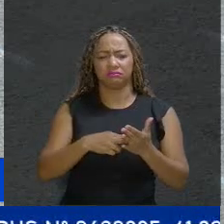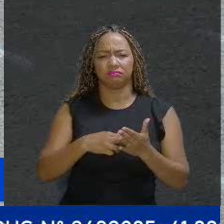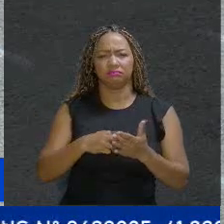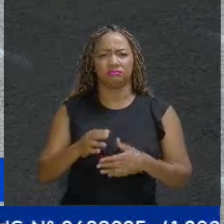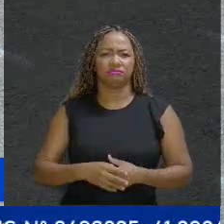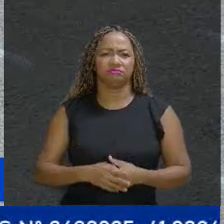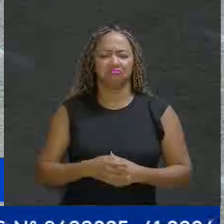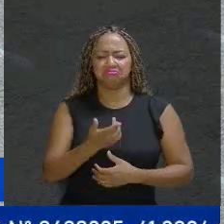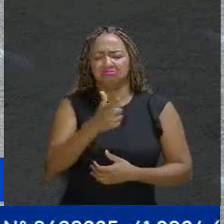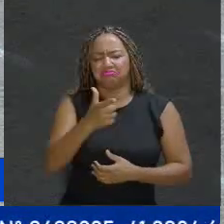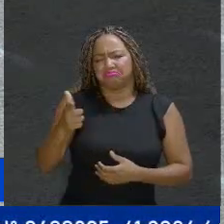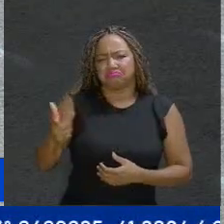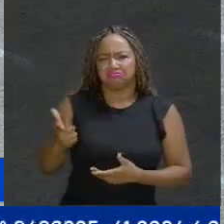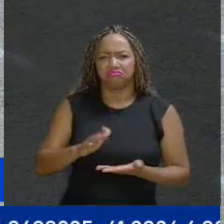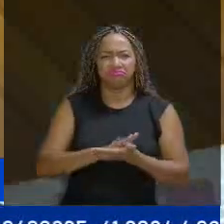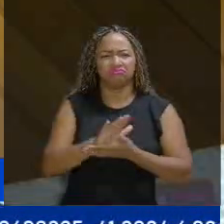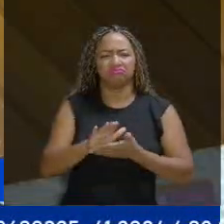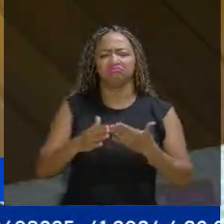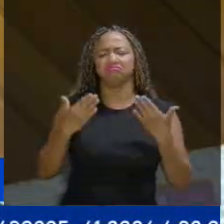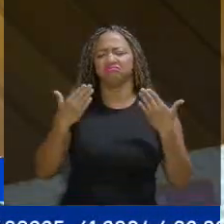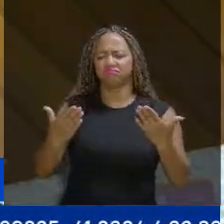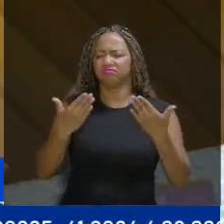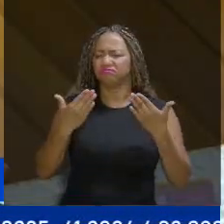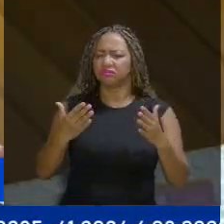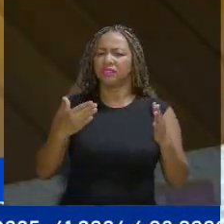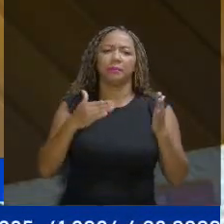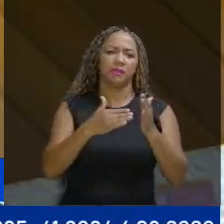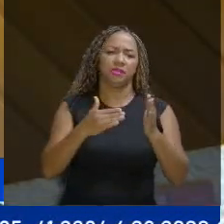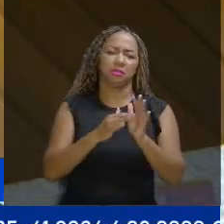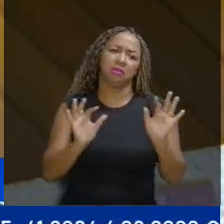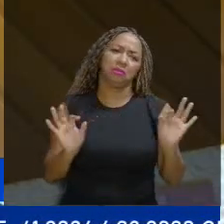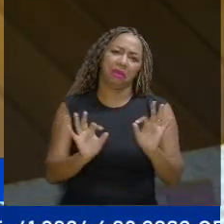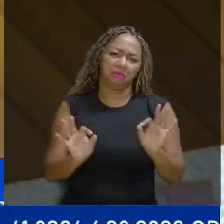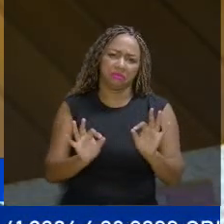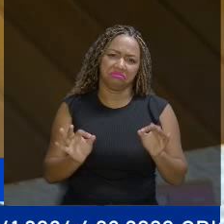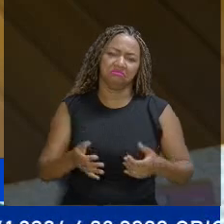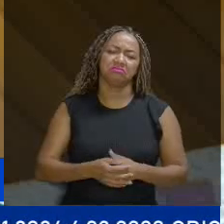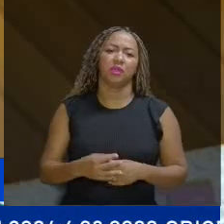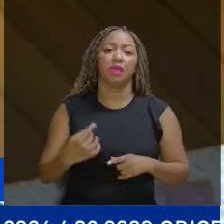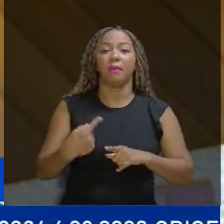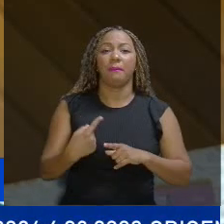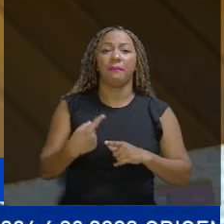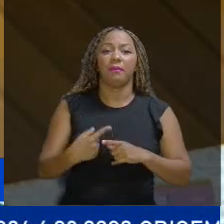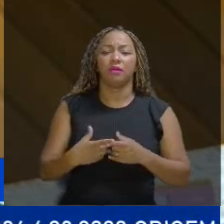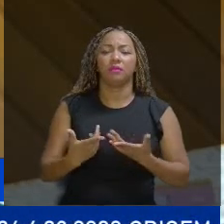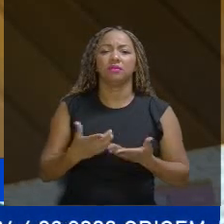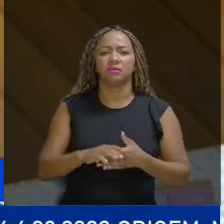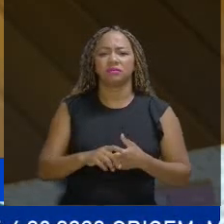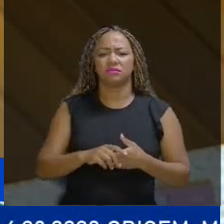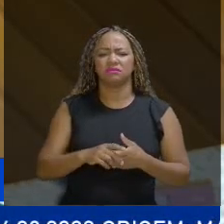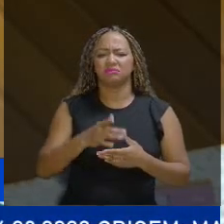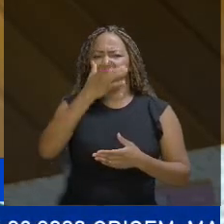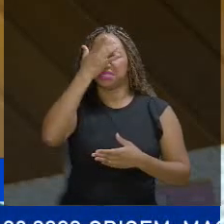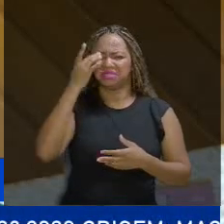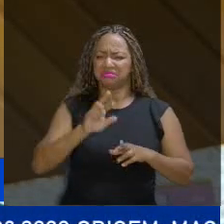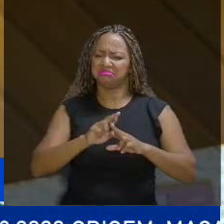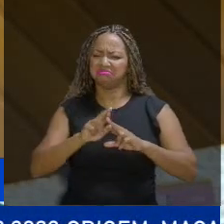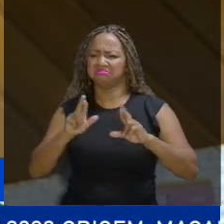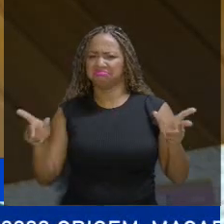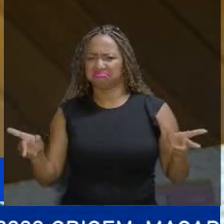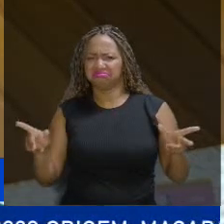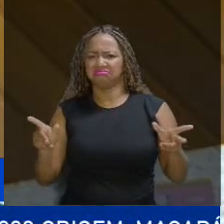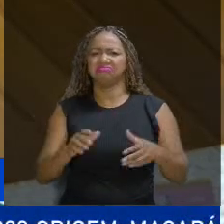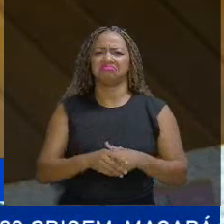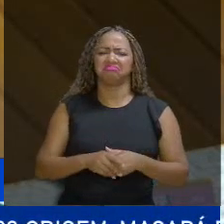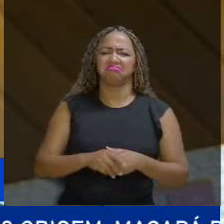de que não existe nenhuma suspeição, nenhum impedimento, porque se trata de pessoa diversa. O caso